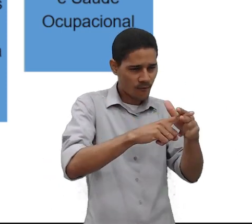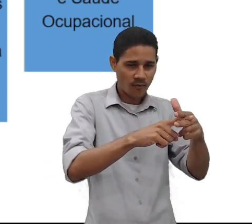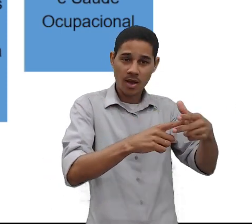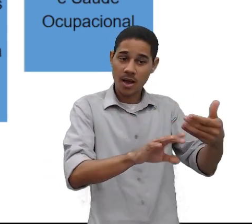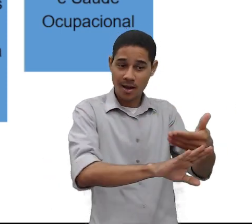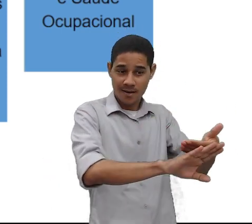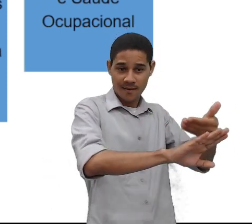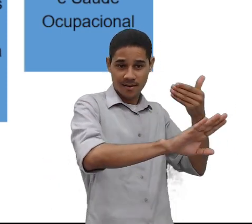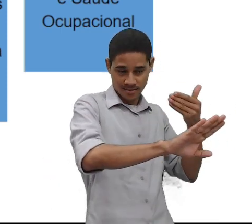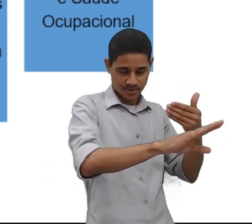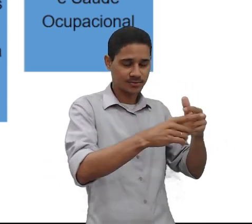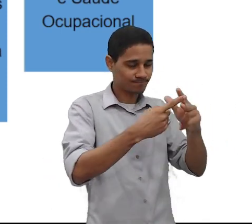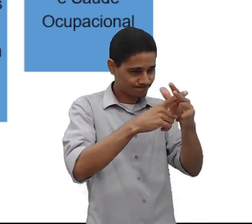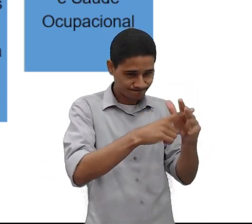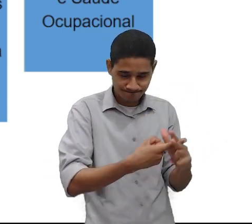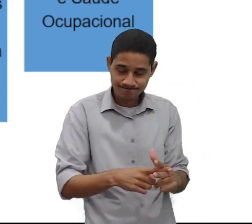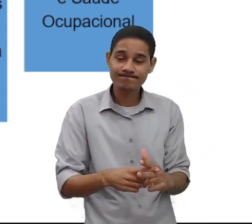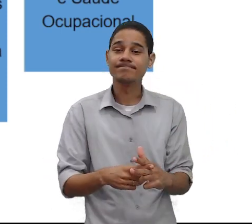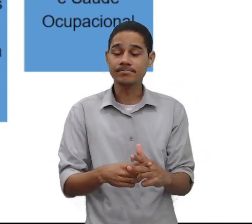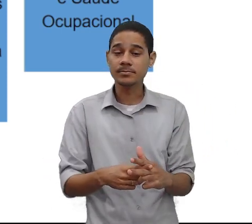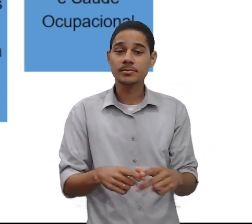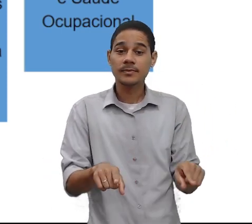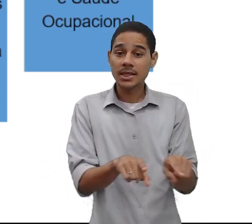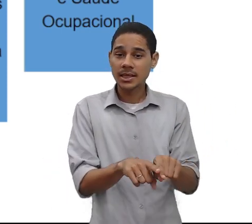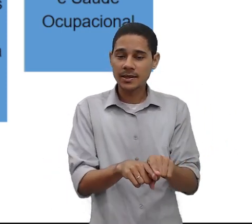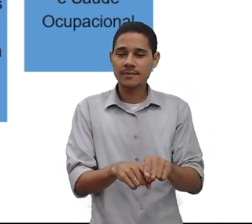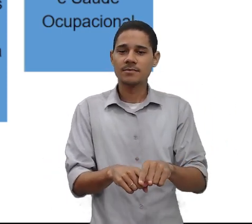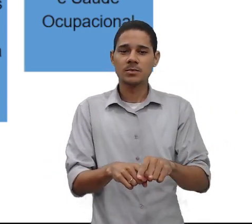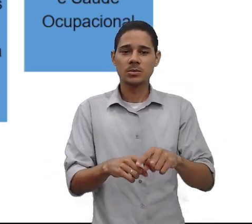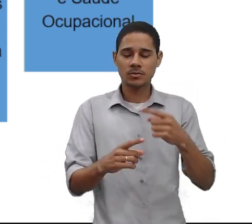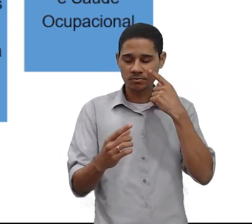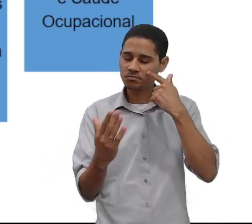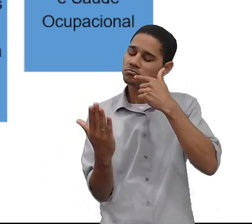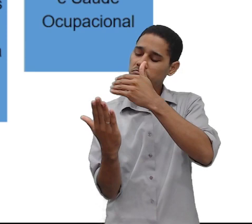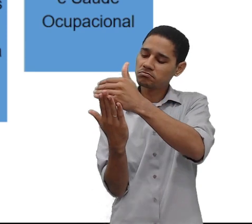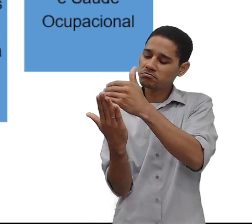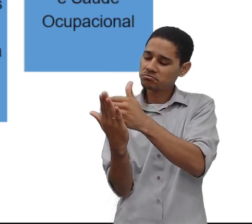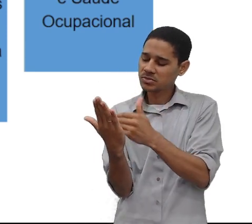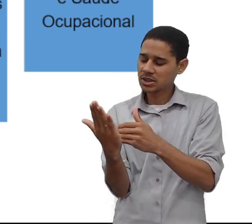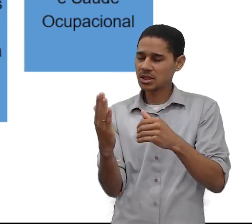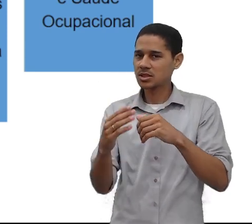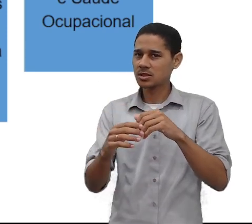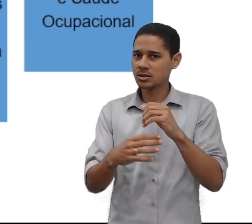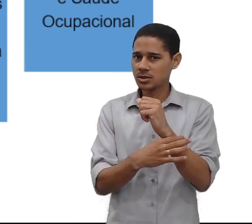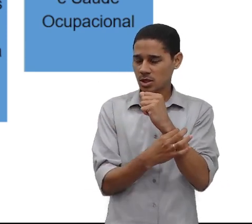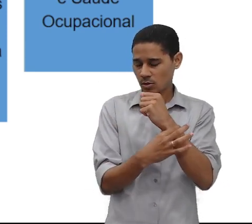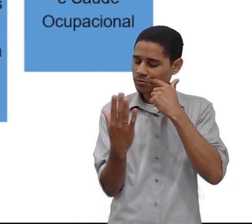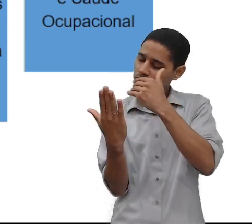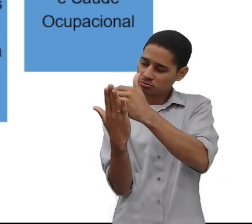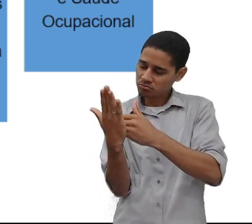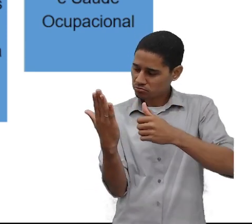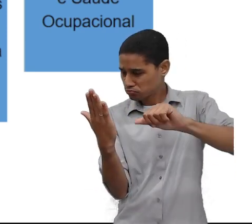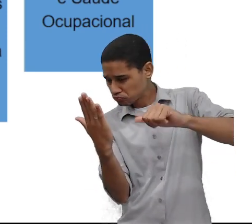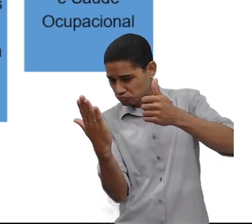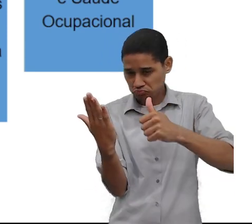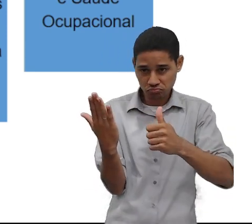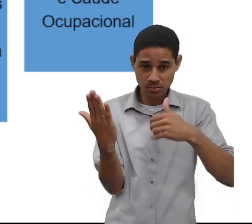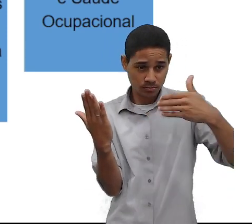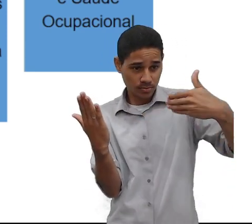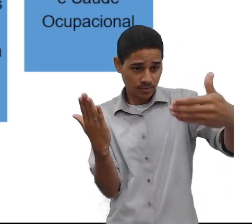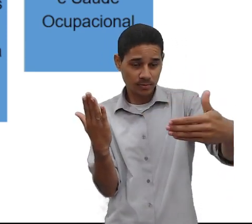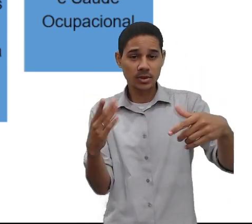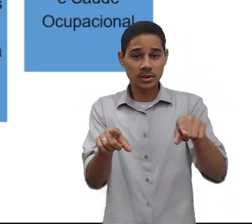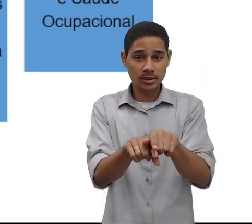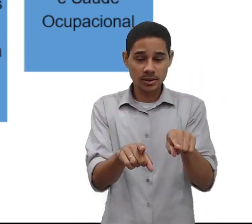também inclui avaliação periódica dos programas de segurança do trabalho e as políticas de segurança e